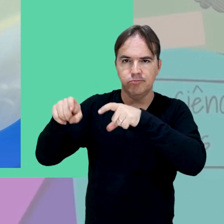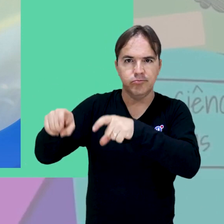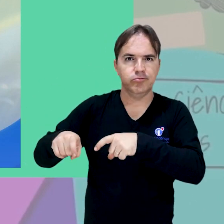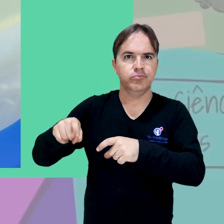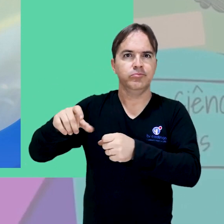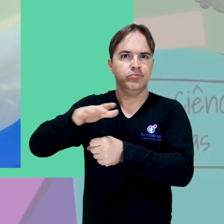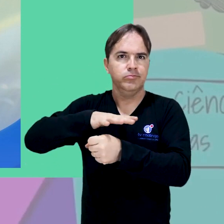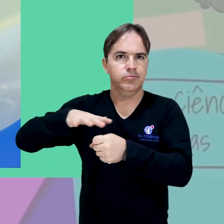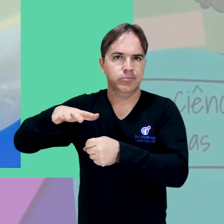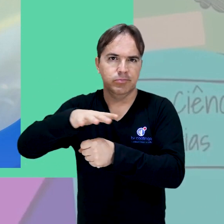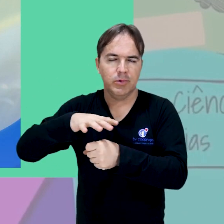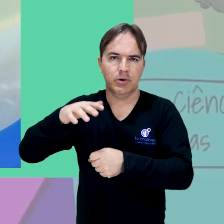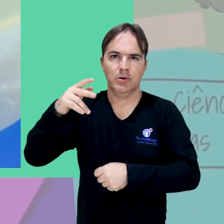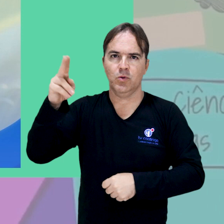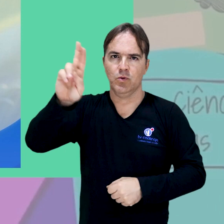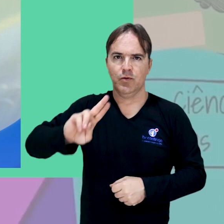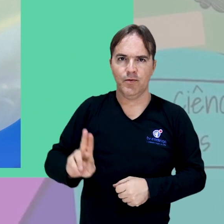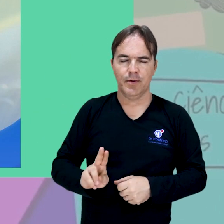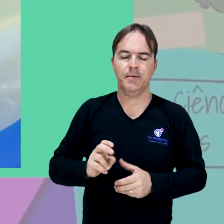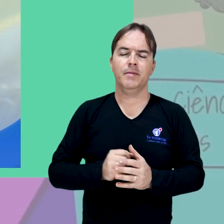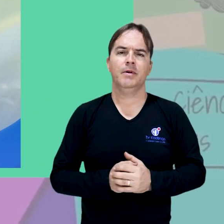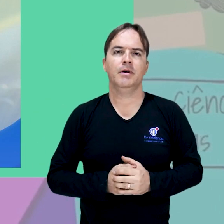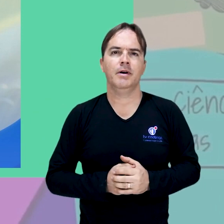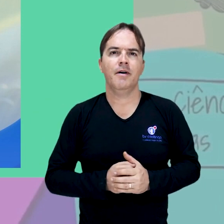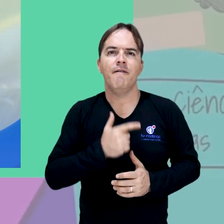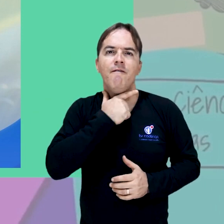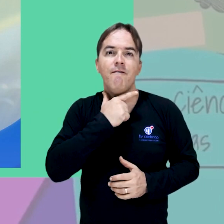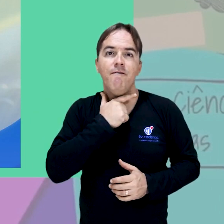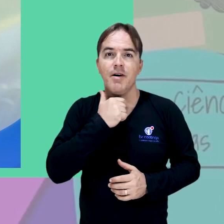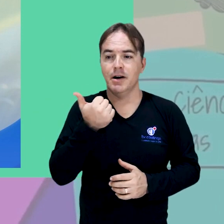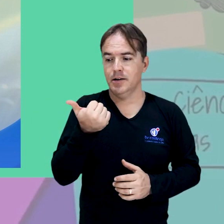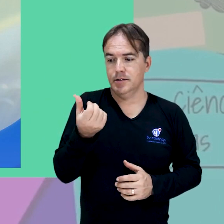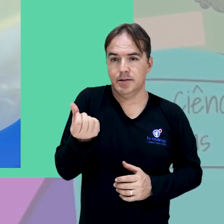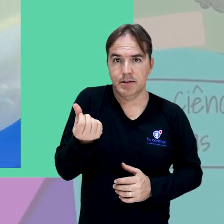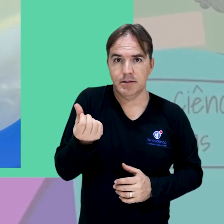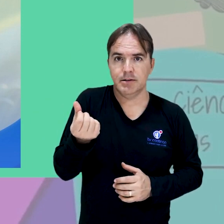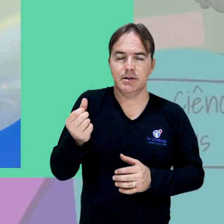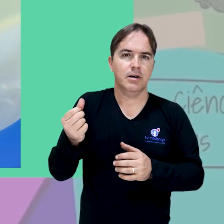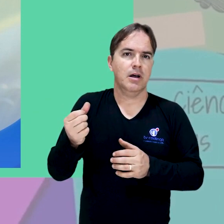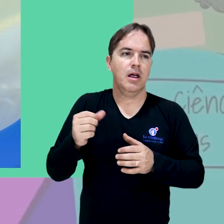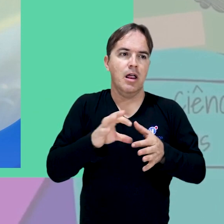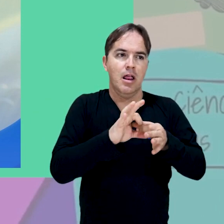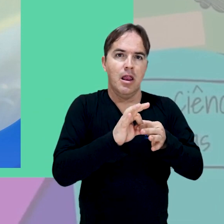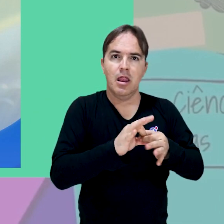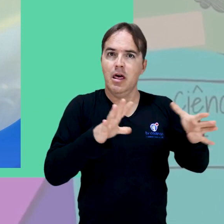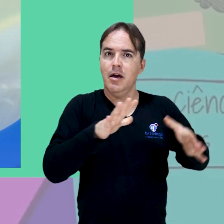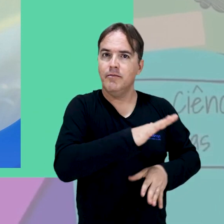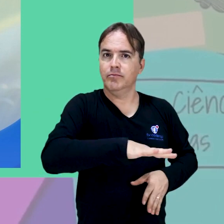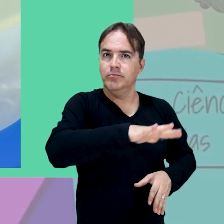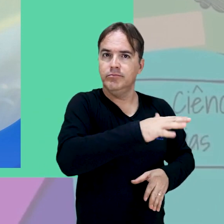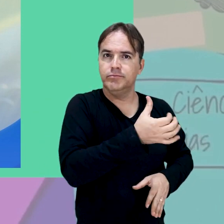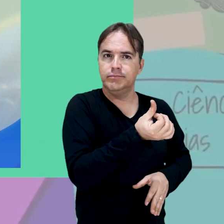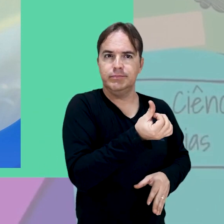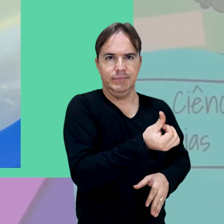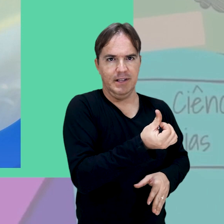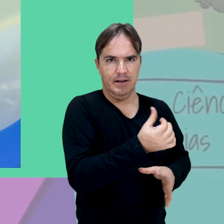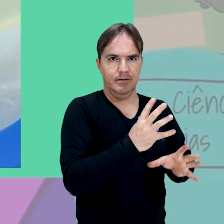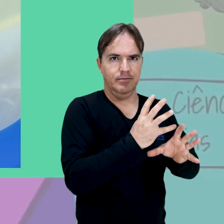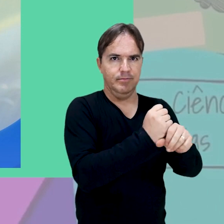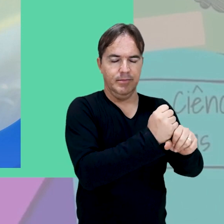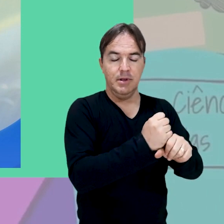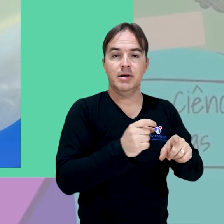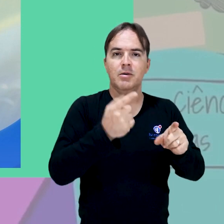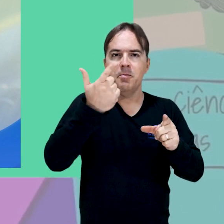univasf são 16 vagas seis para Ampla concorrência e as demais distribuídas entre